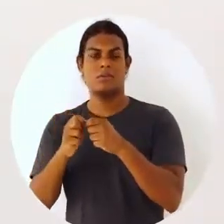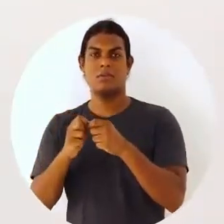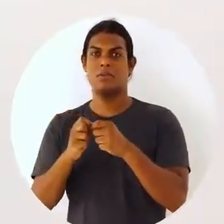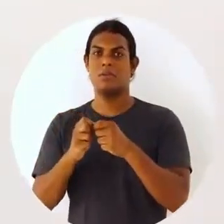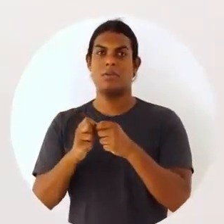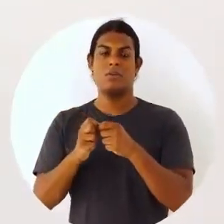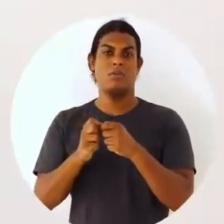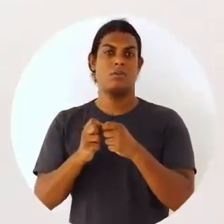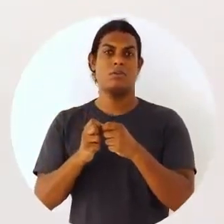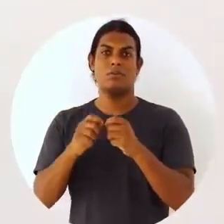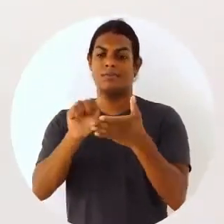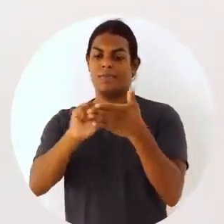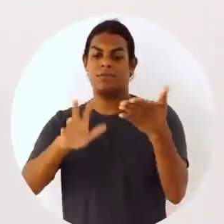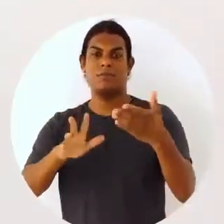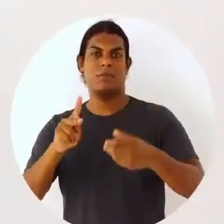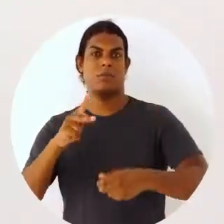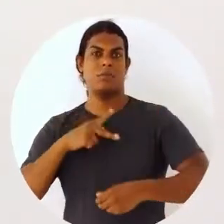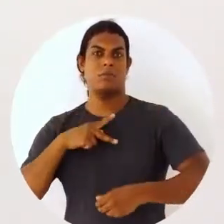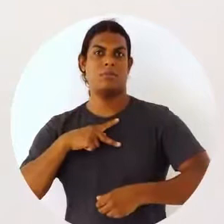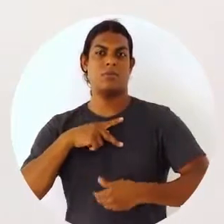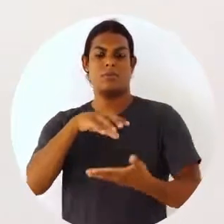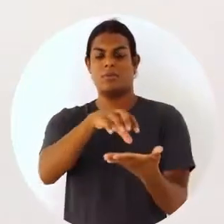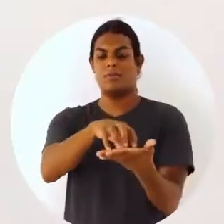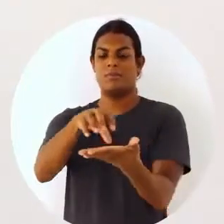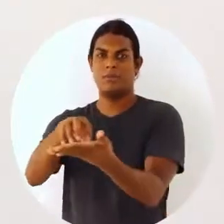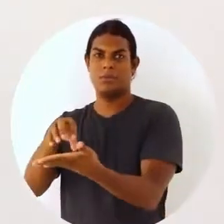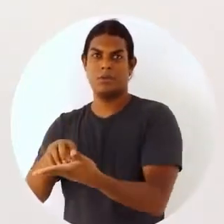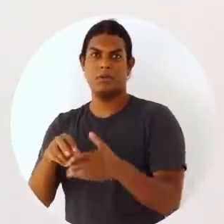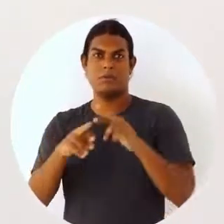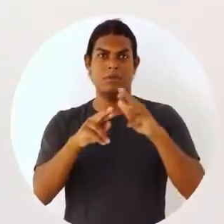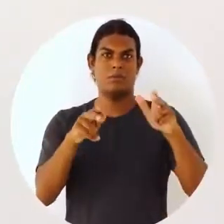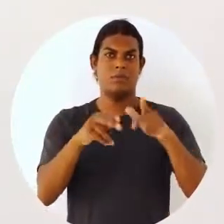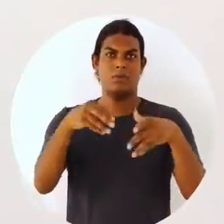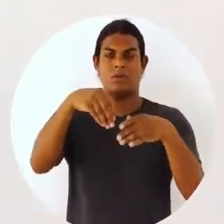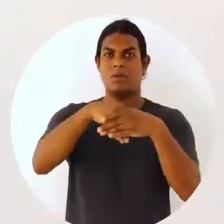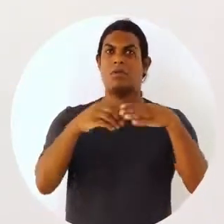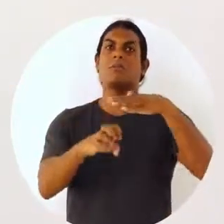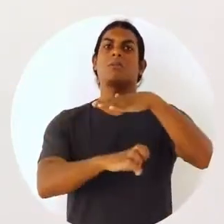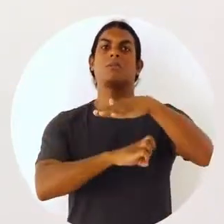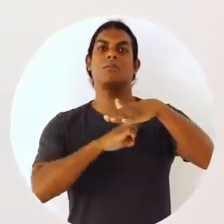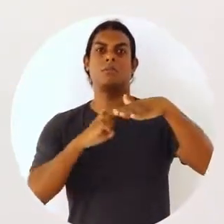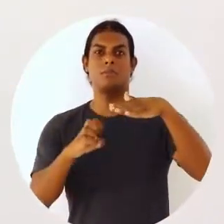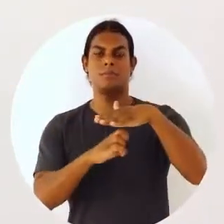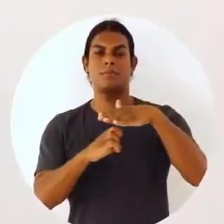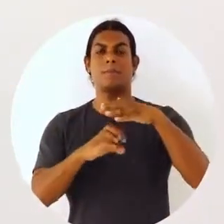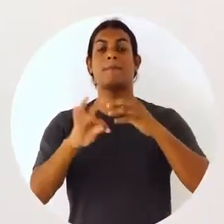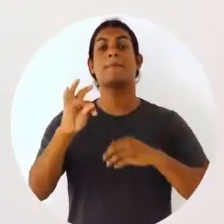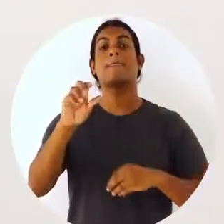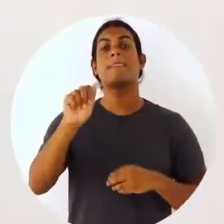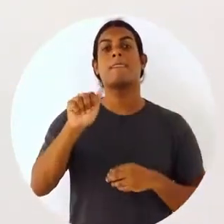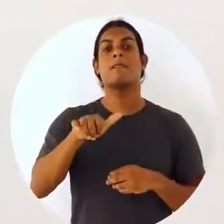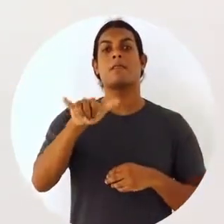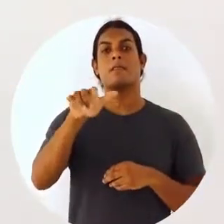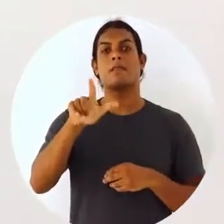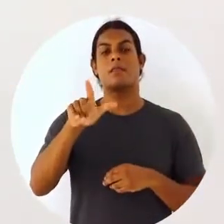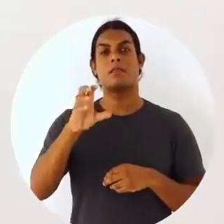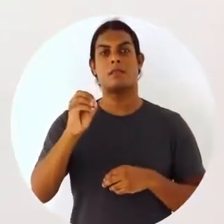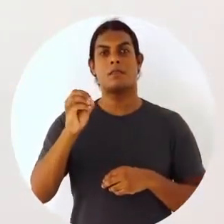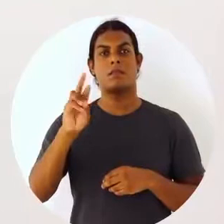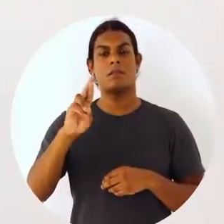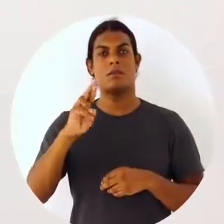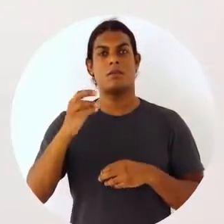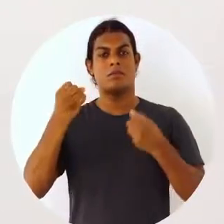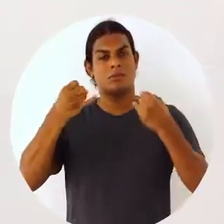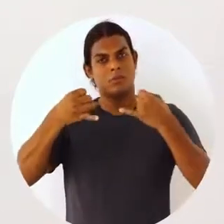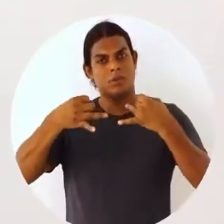designado. Essa divisão do trabalho era algo que era um preceito também posto por Taylor, porque ele dizia que se eu divido o trabalho e eu deixo